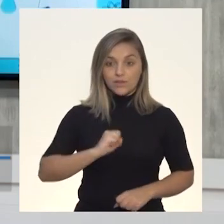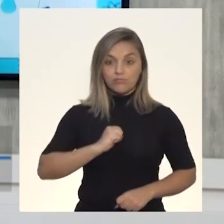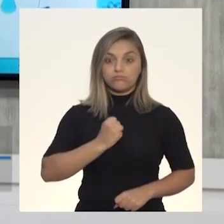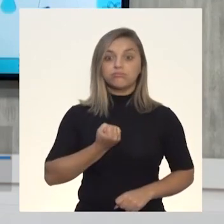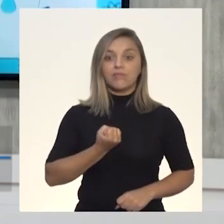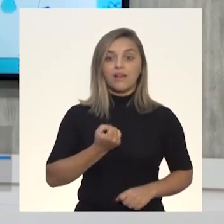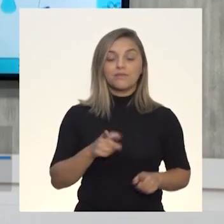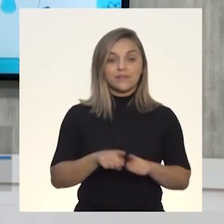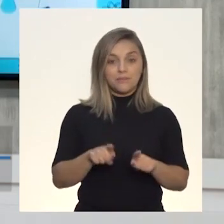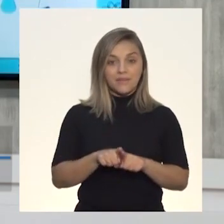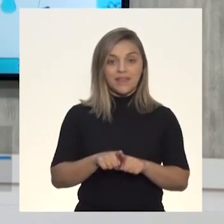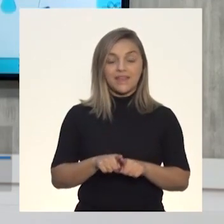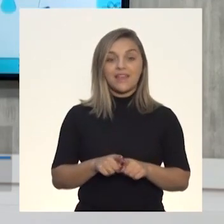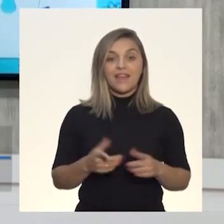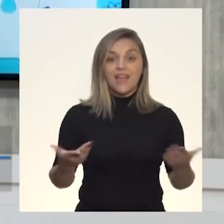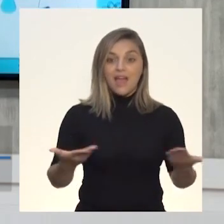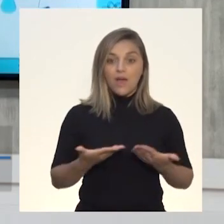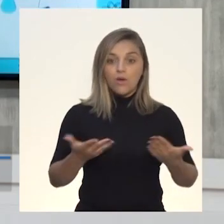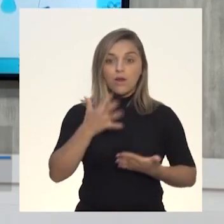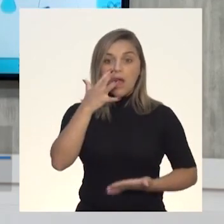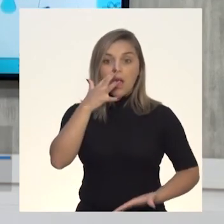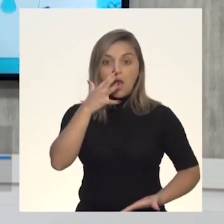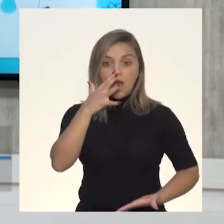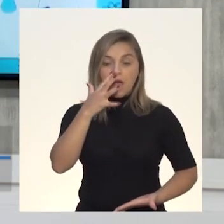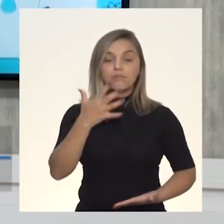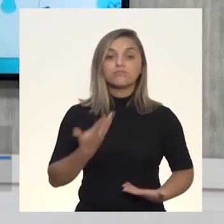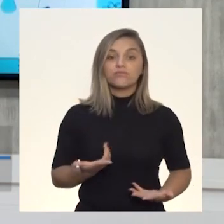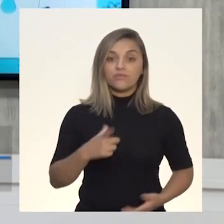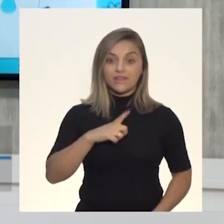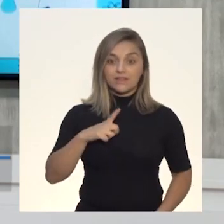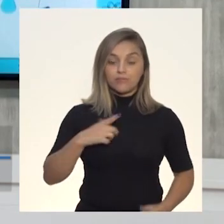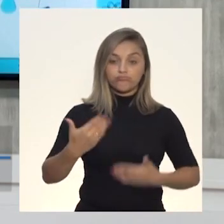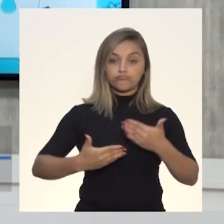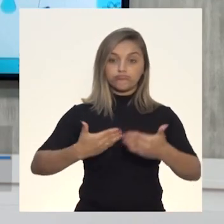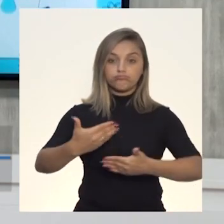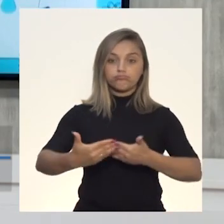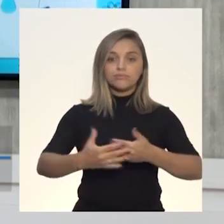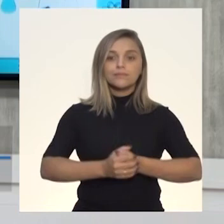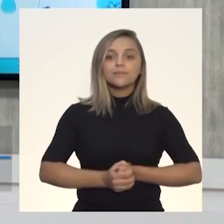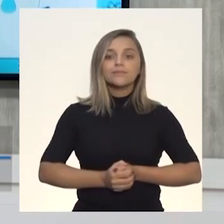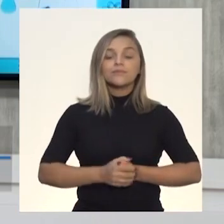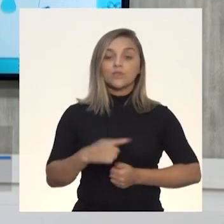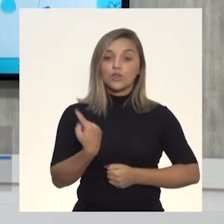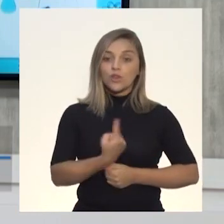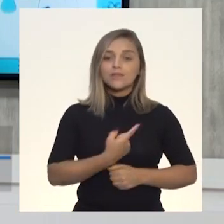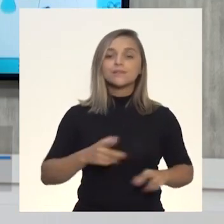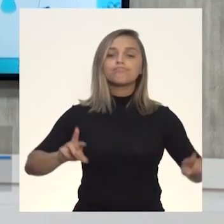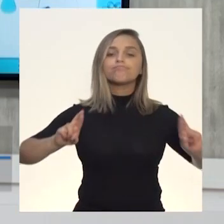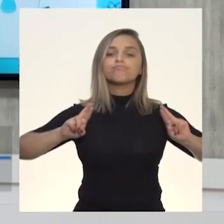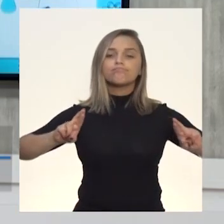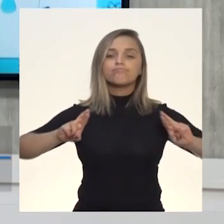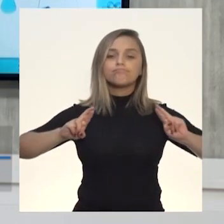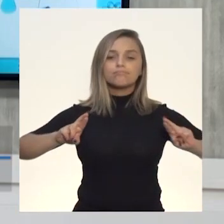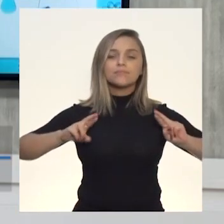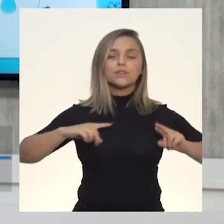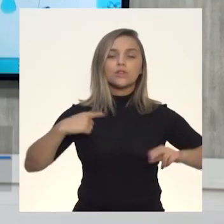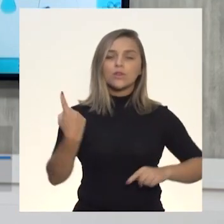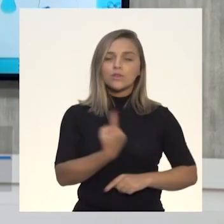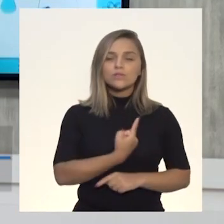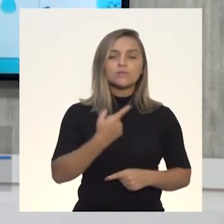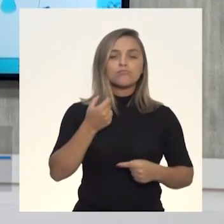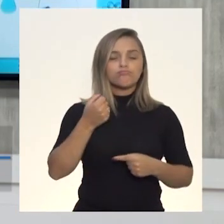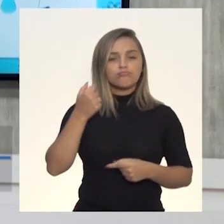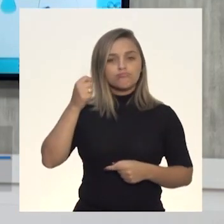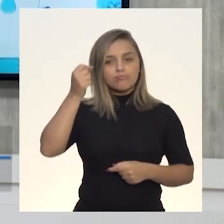coisas. Mas a indignação ela vai gerar filhos. Ela vai fazer com que a gente tenha esperança, que a gente busque outras